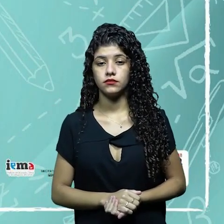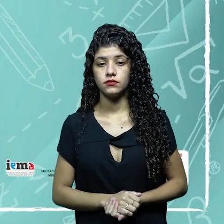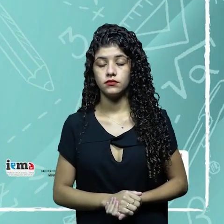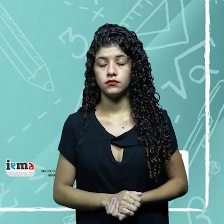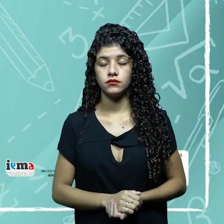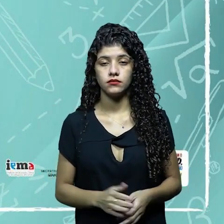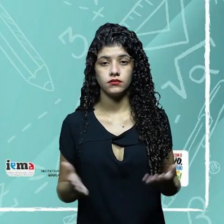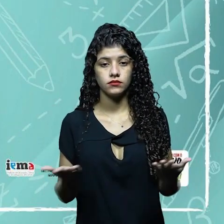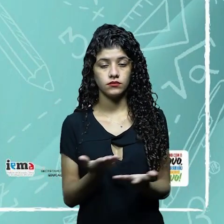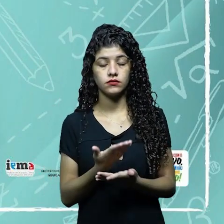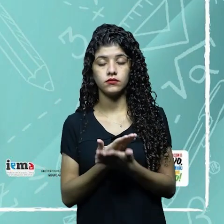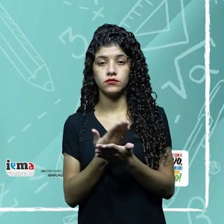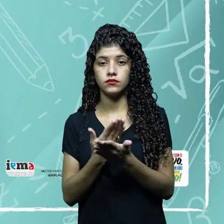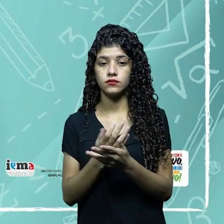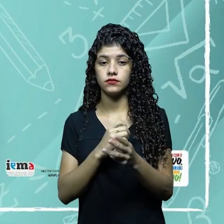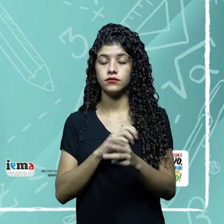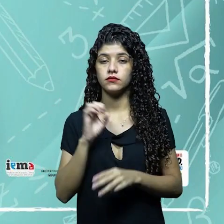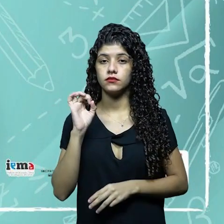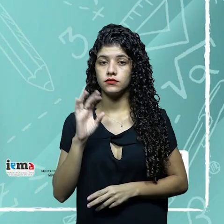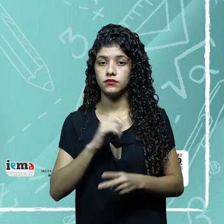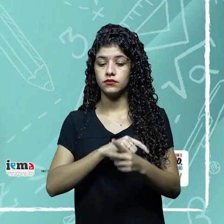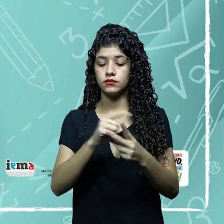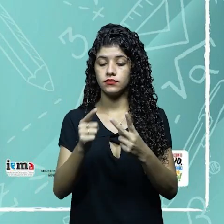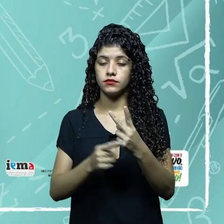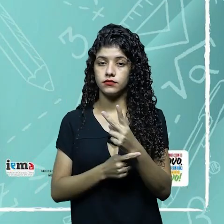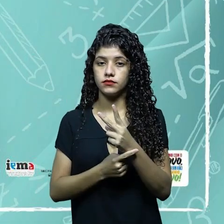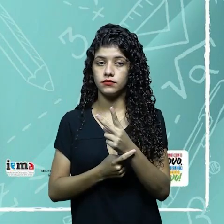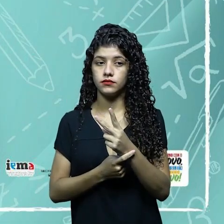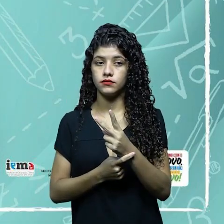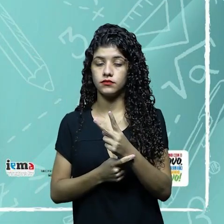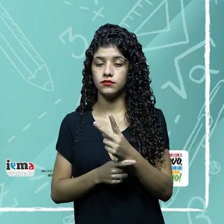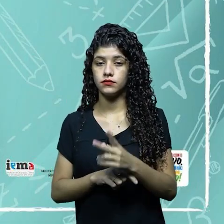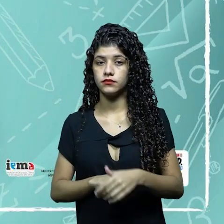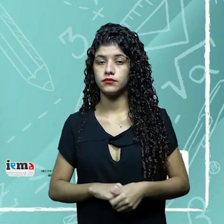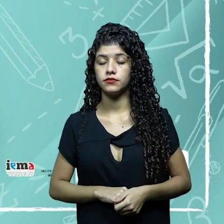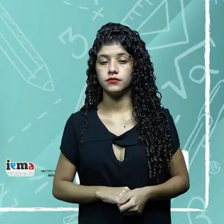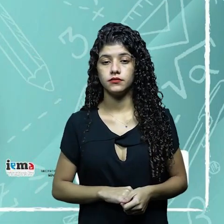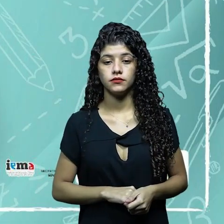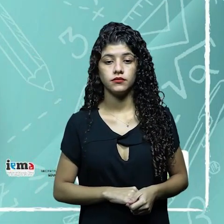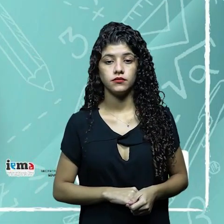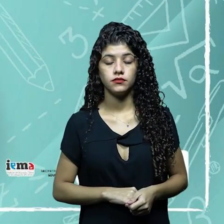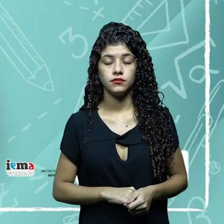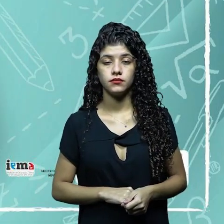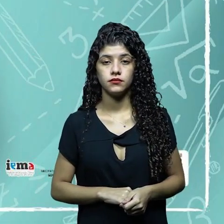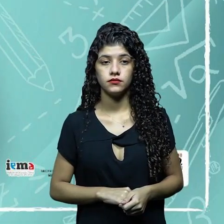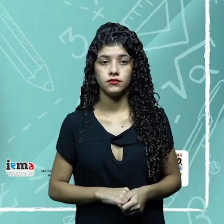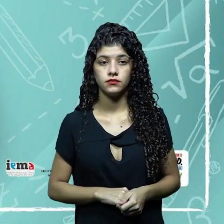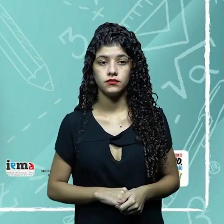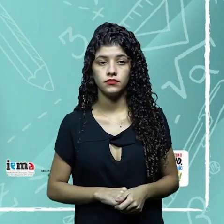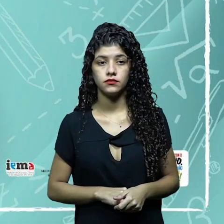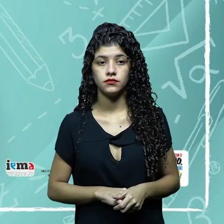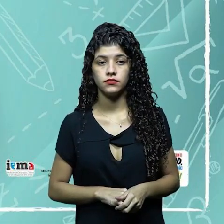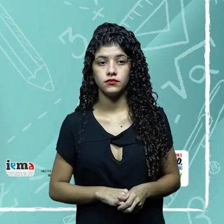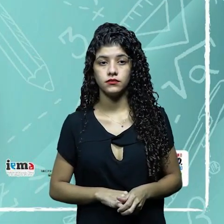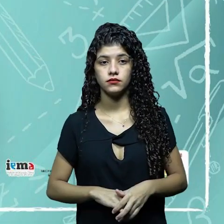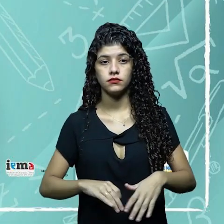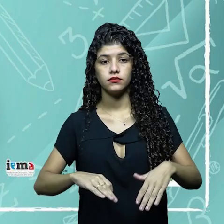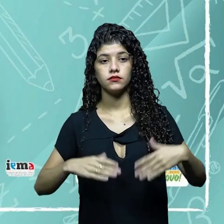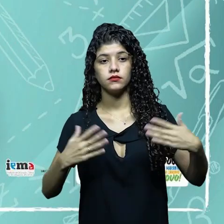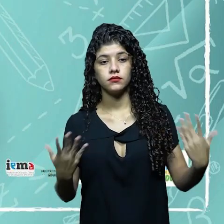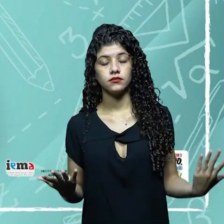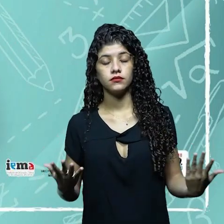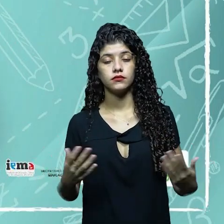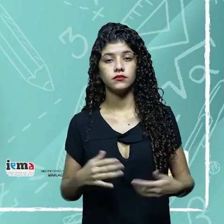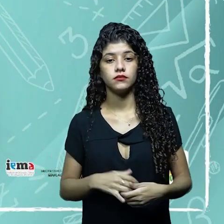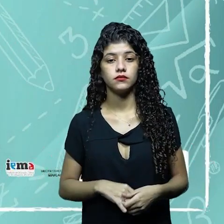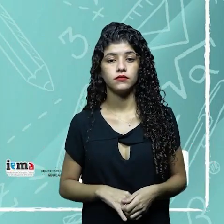somente no bidimensional, no dimensional, perdão. Então, a absoluta,